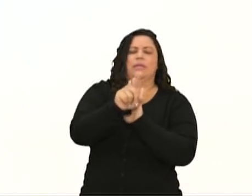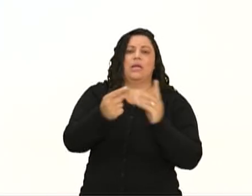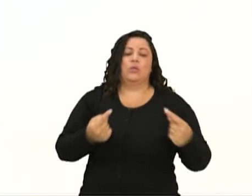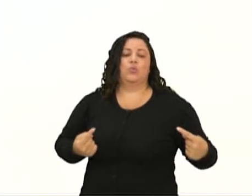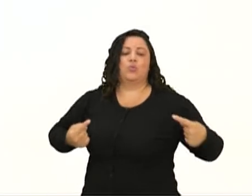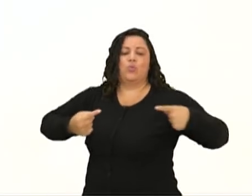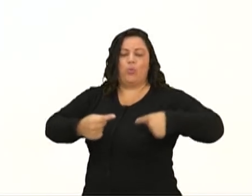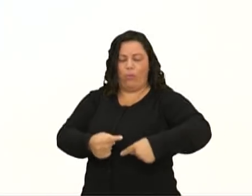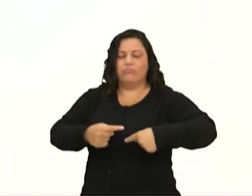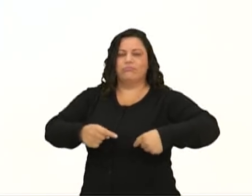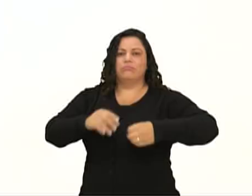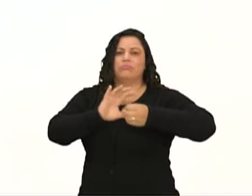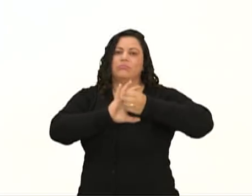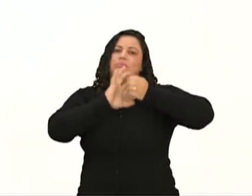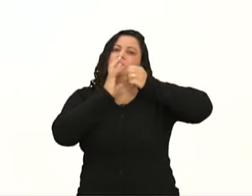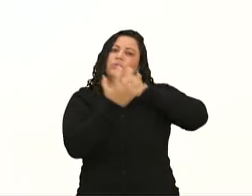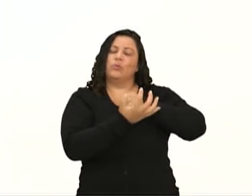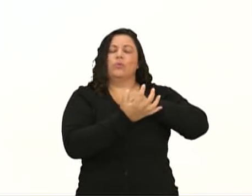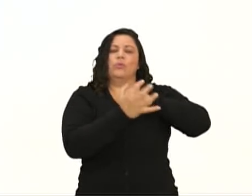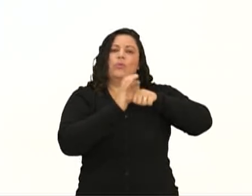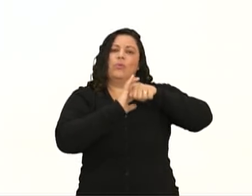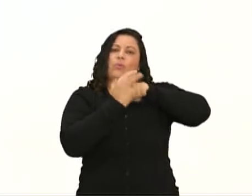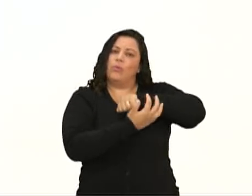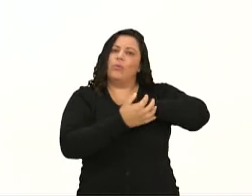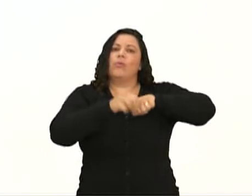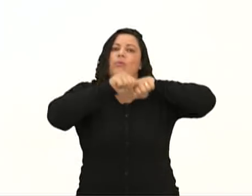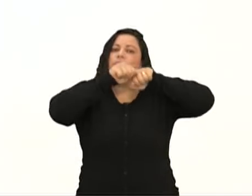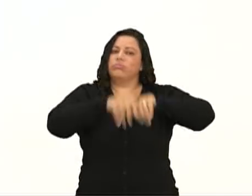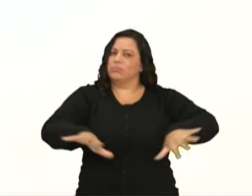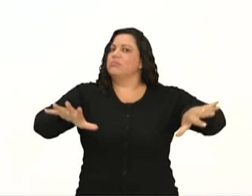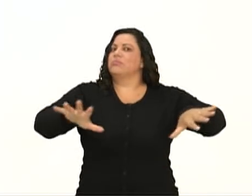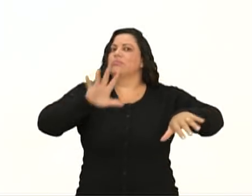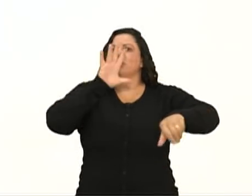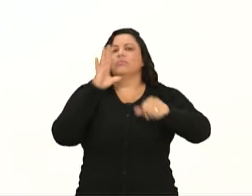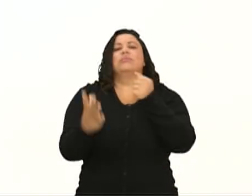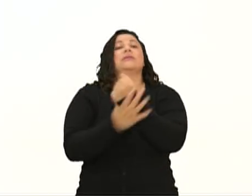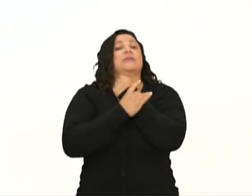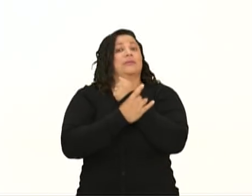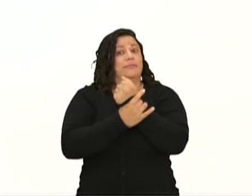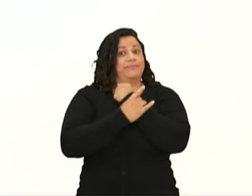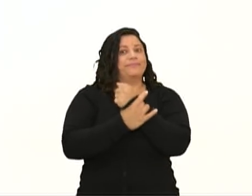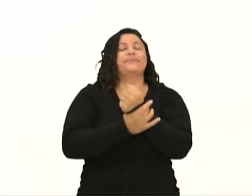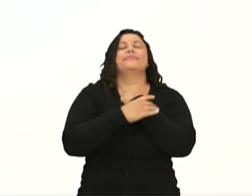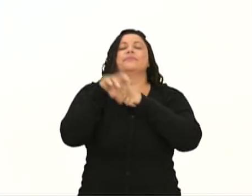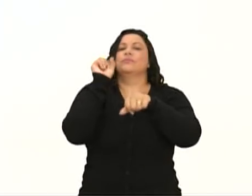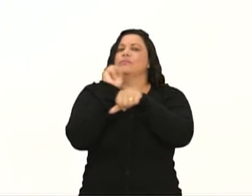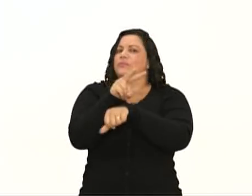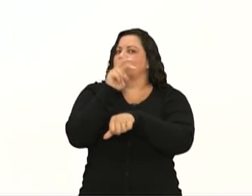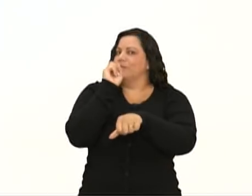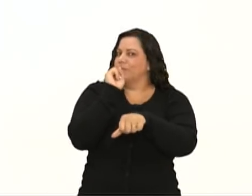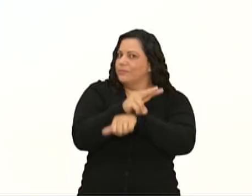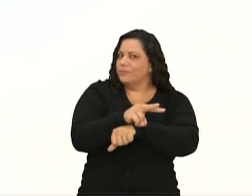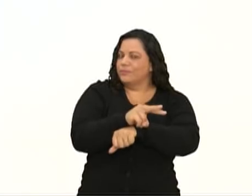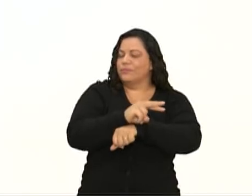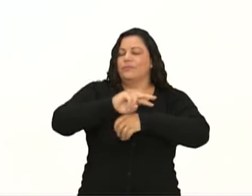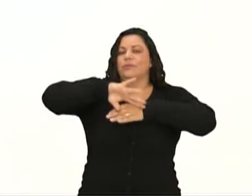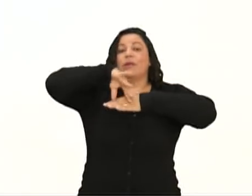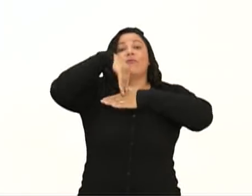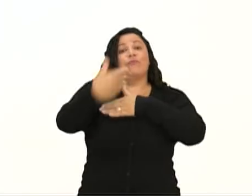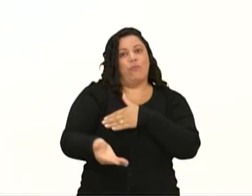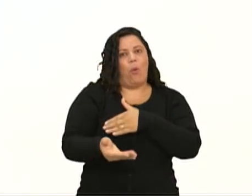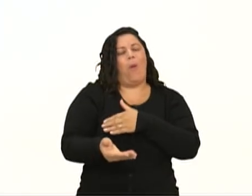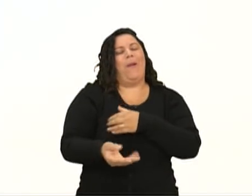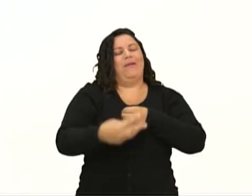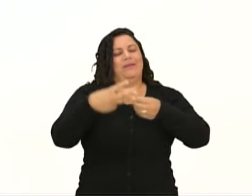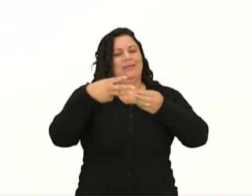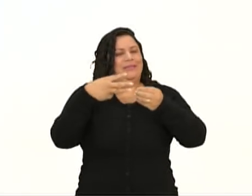porque aí sim nós estaremos seguros, né? Porque aí sim o vírus não vai conseguir entrar na nossa célula, tá? Então, lembrando